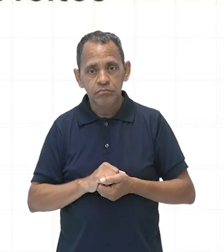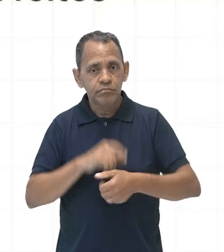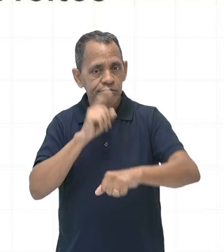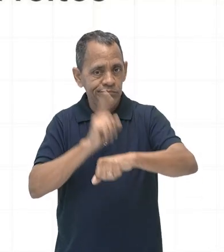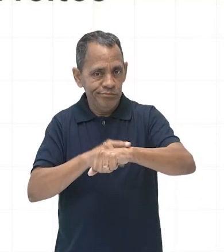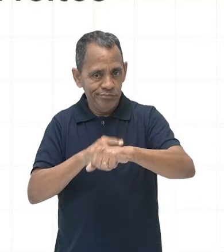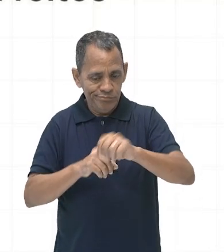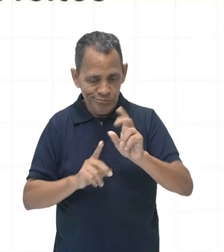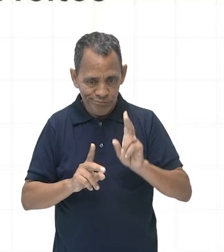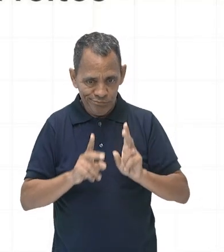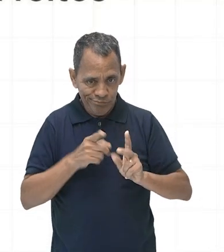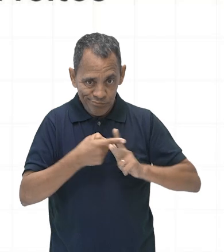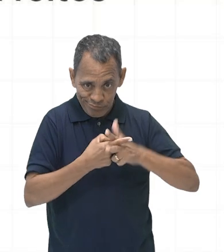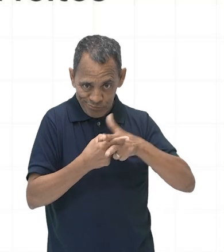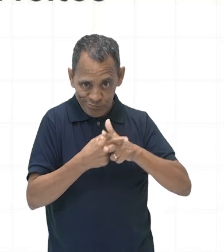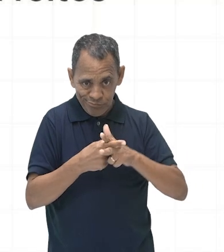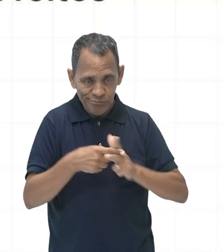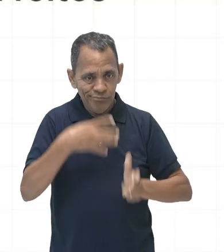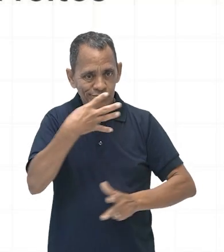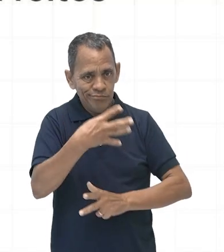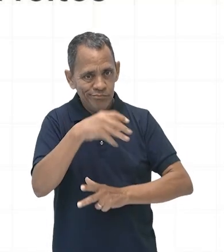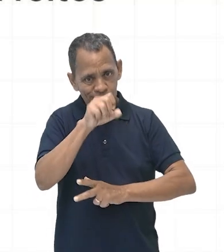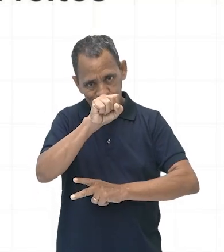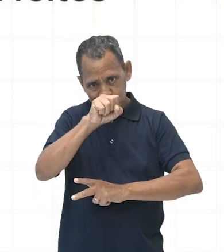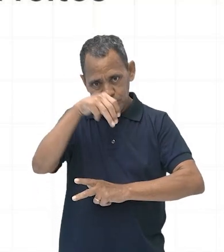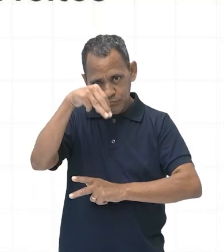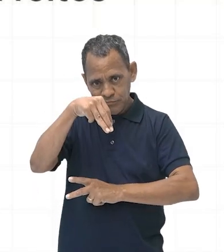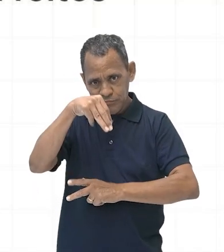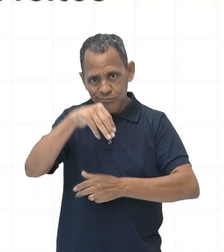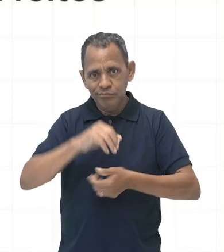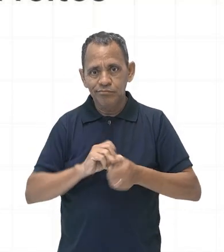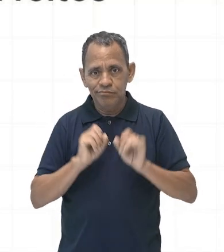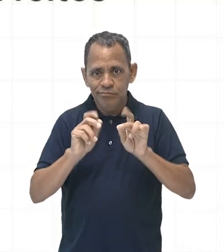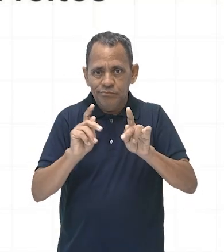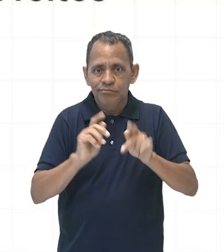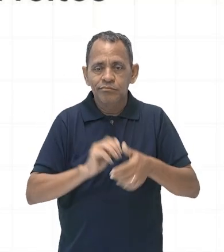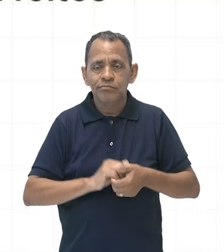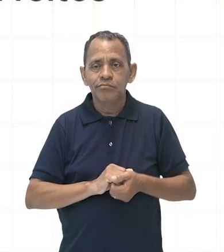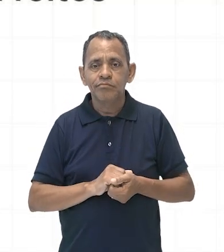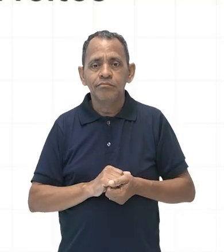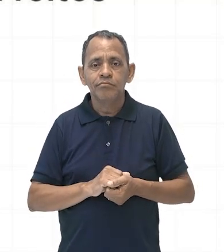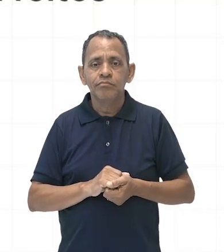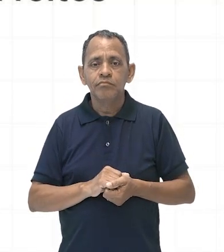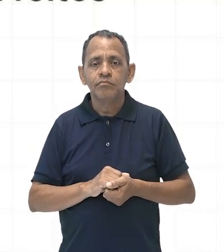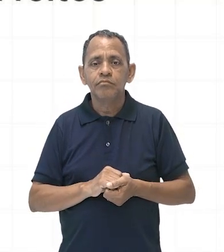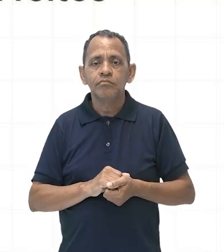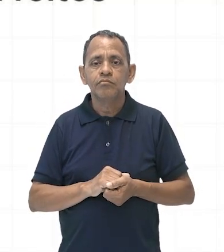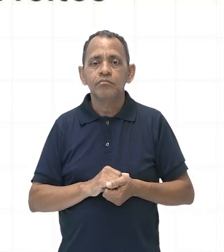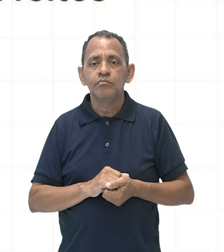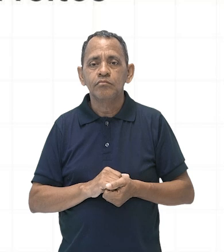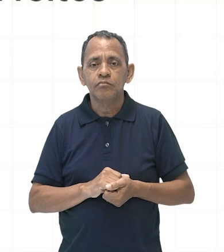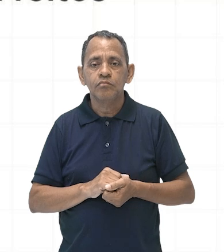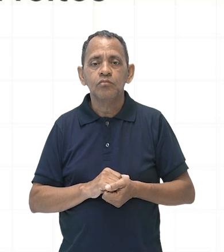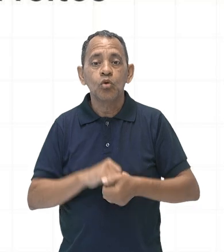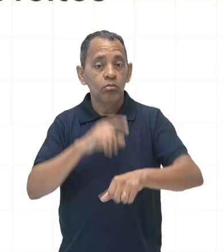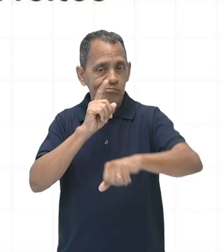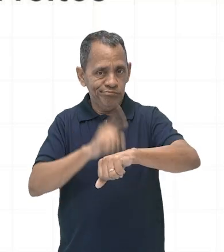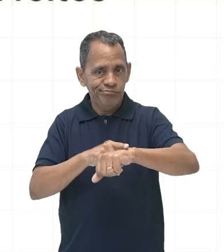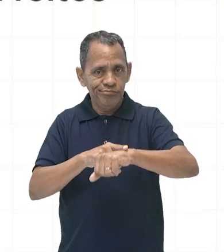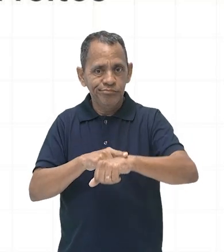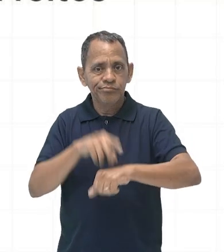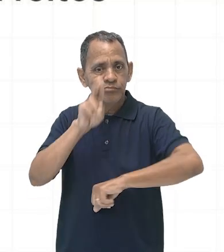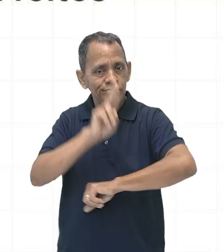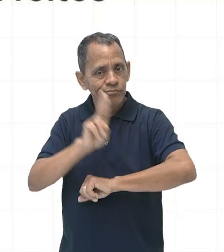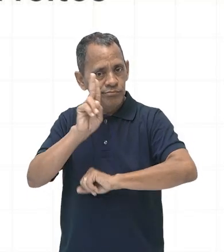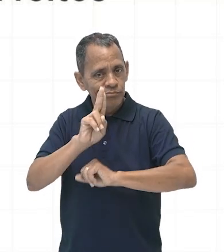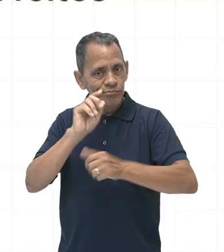edição é 48 minutos. Tudo bem? Então, o tempo que ele vai gastar editando